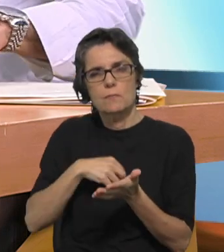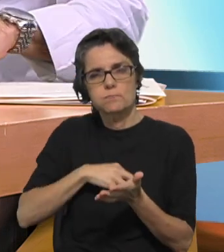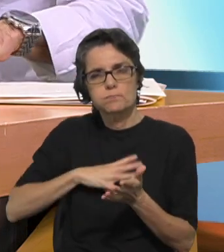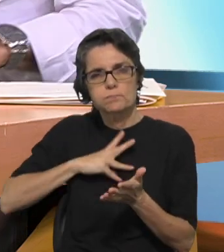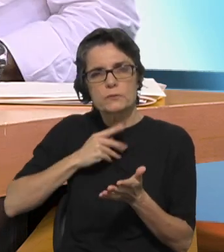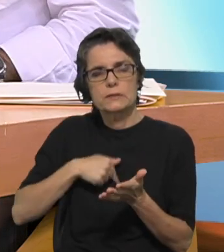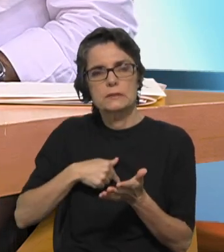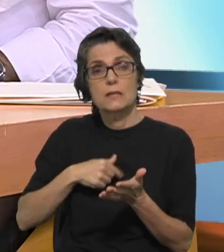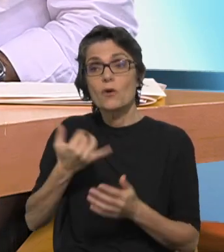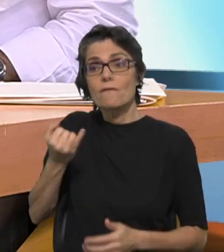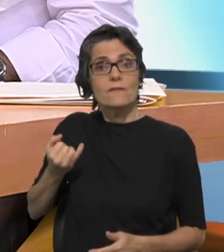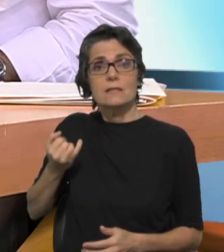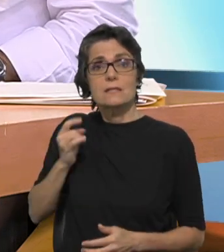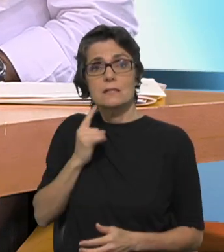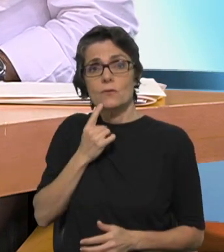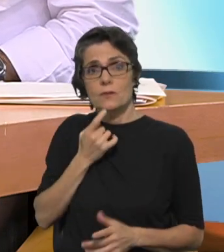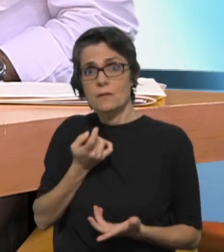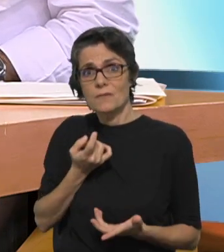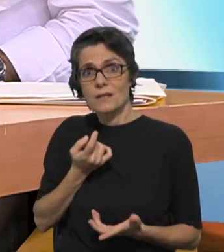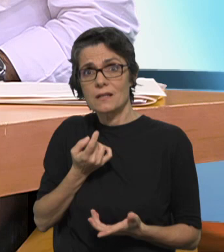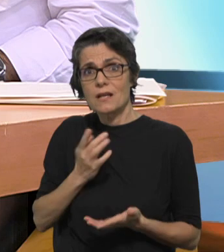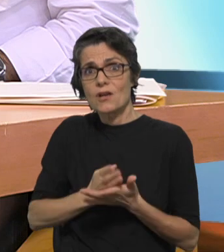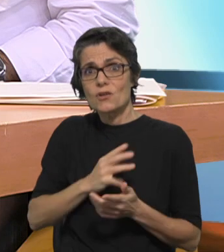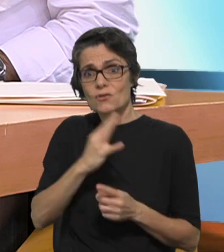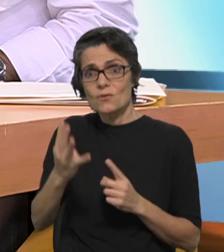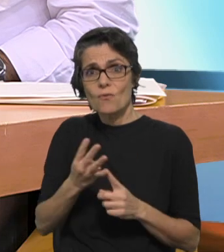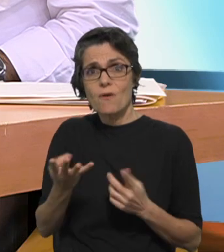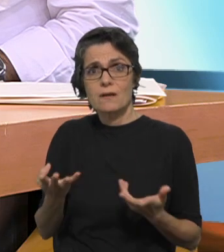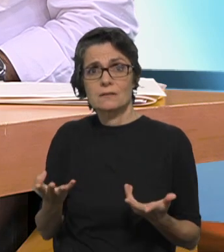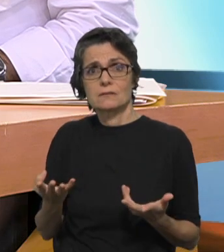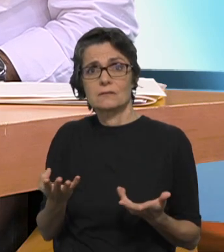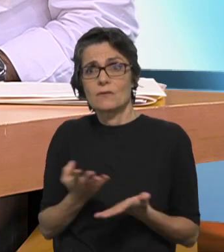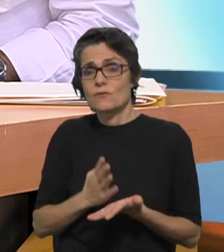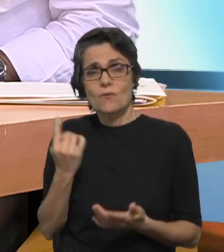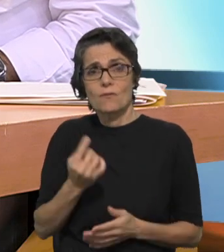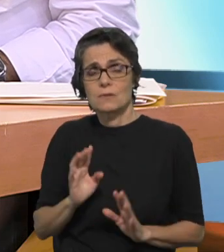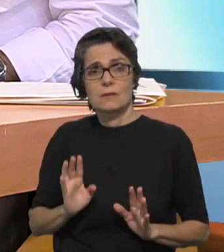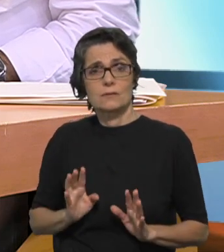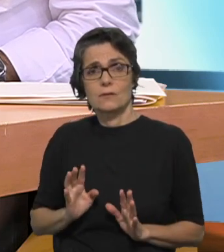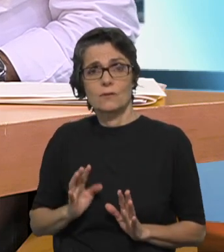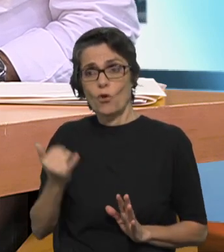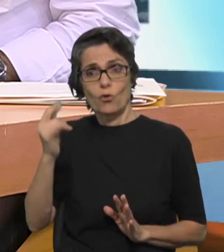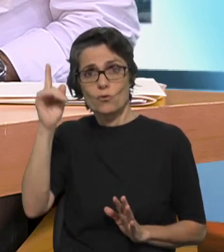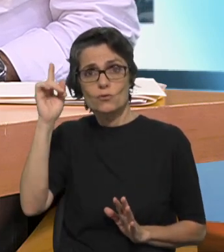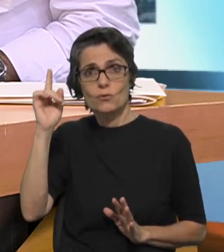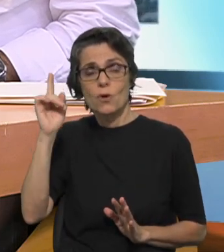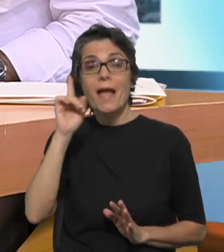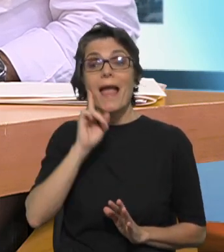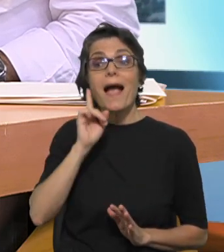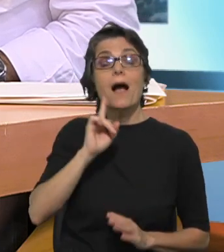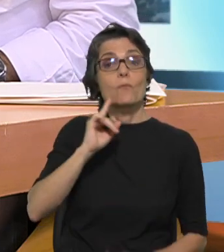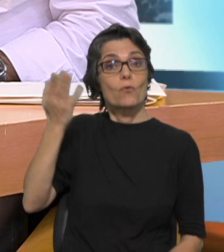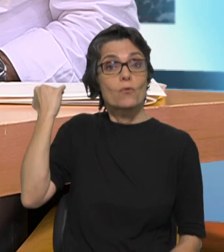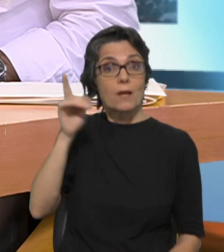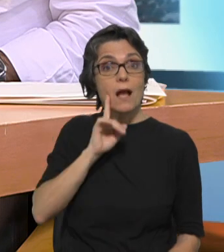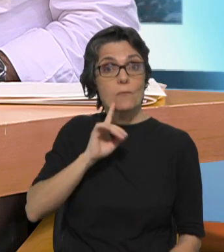de Abril, era obrigatório 4 anos de escola. Pois. 4 anos de escola. E as mulheres,